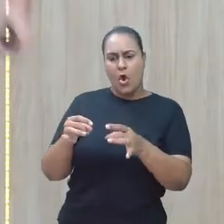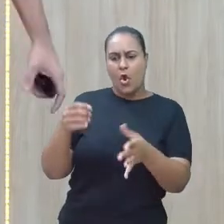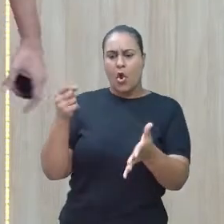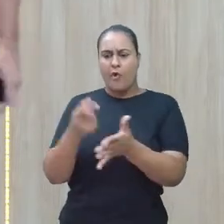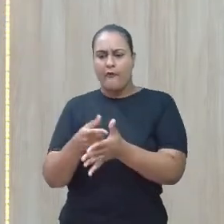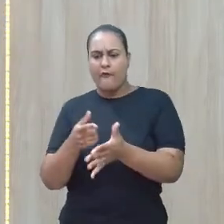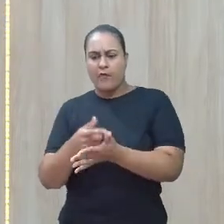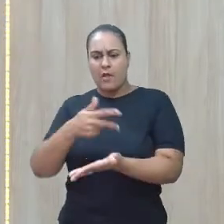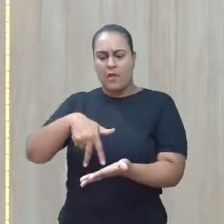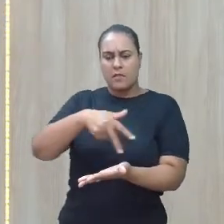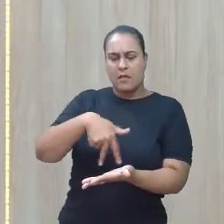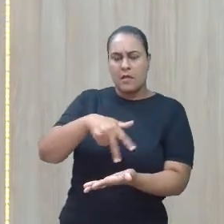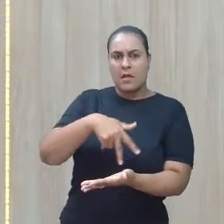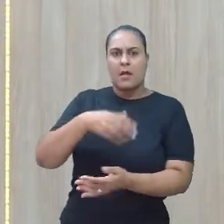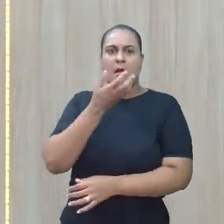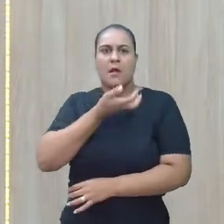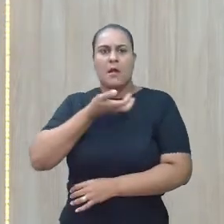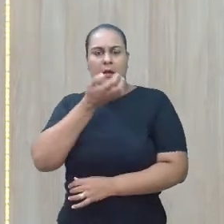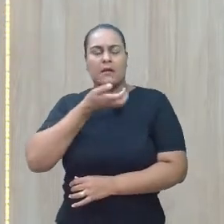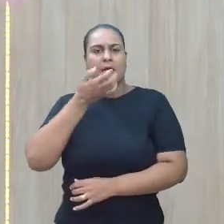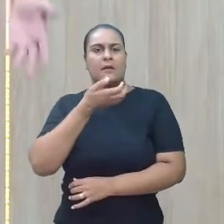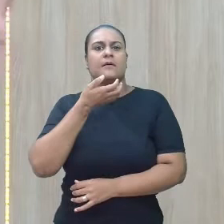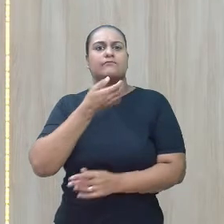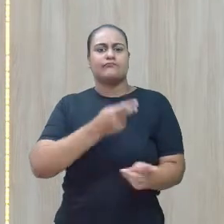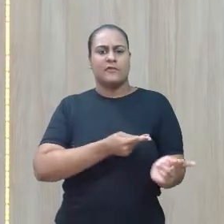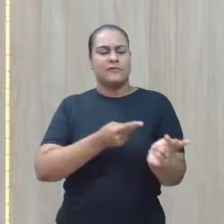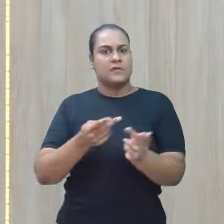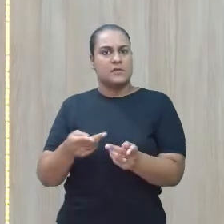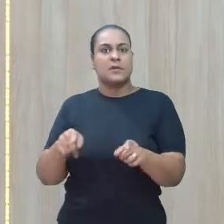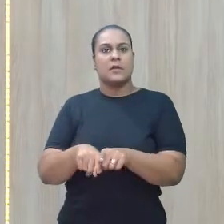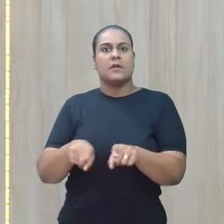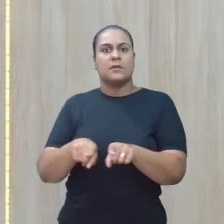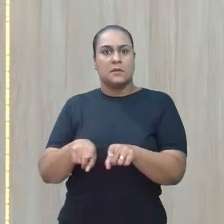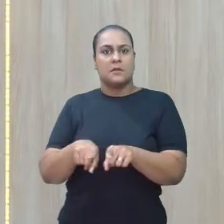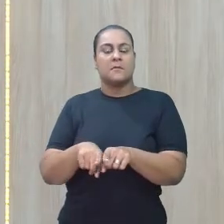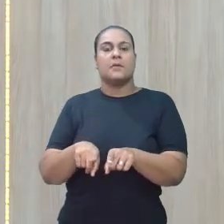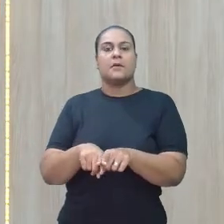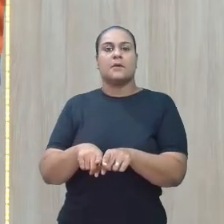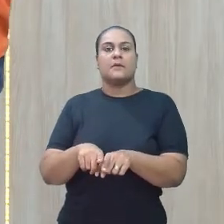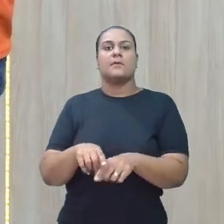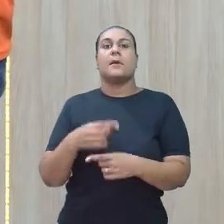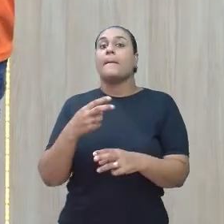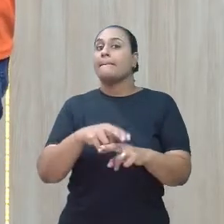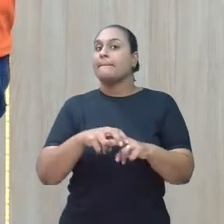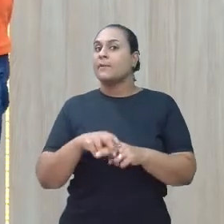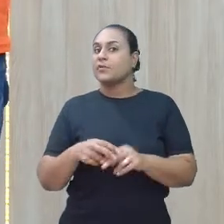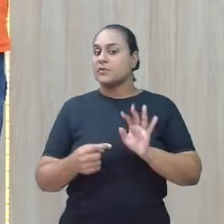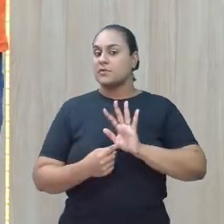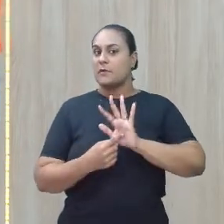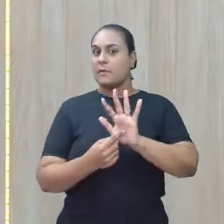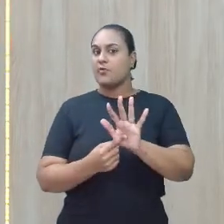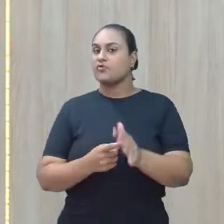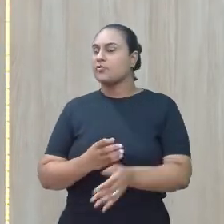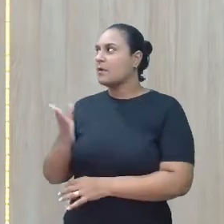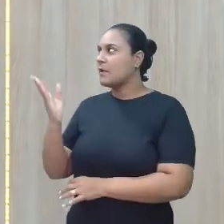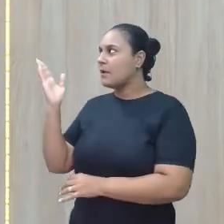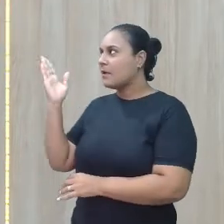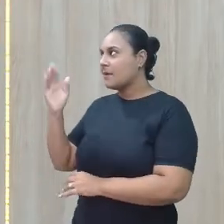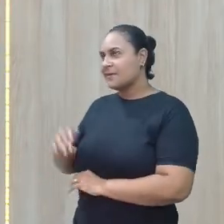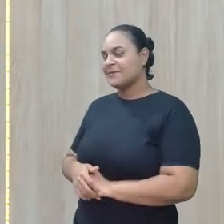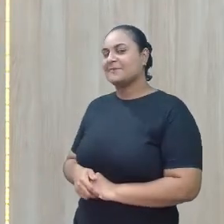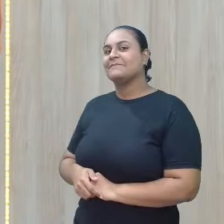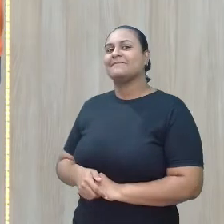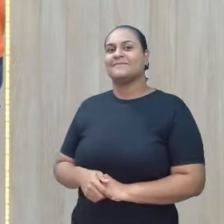cantando, dançando, né, visitando também a circulação de turistas. Então, por isso eu enfatizei esse mercado de São José.